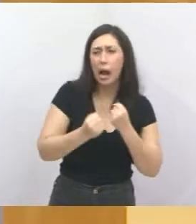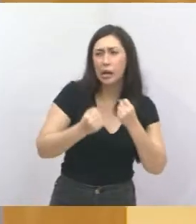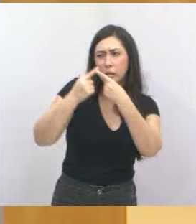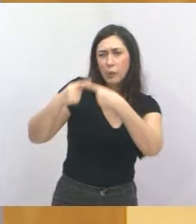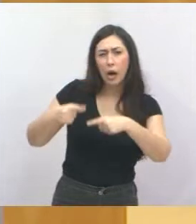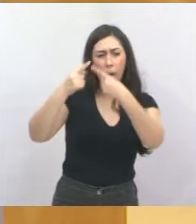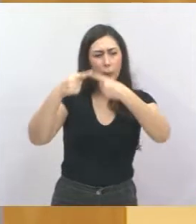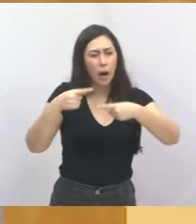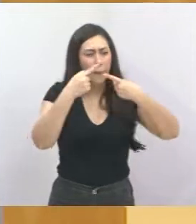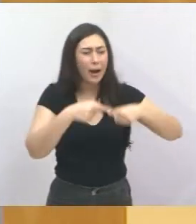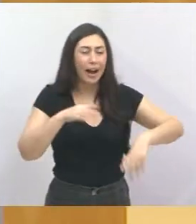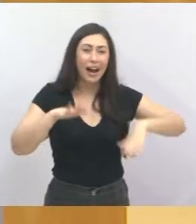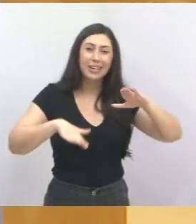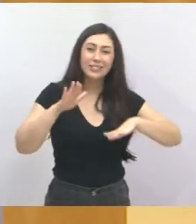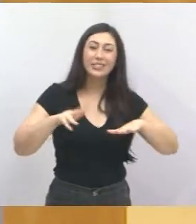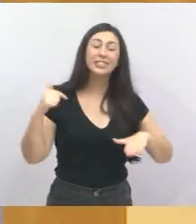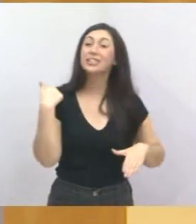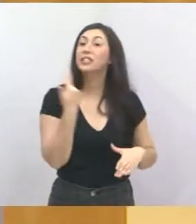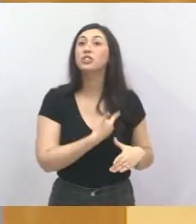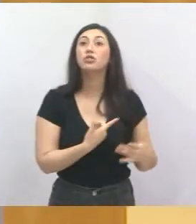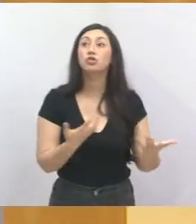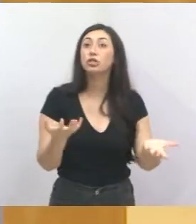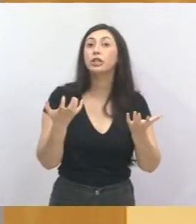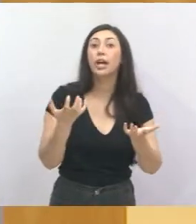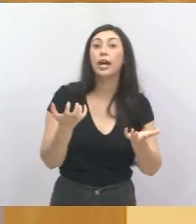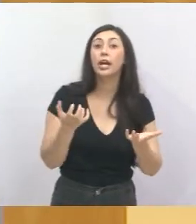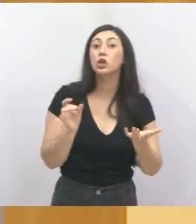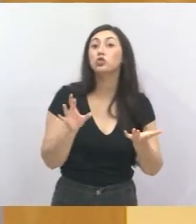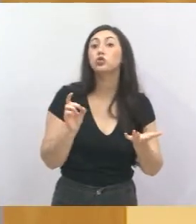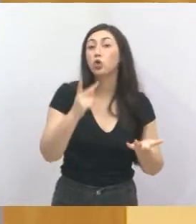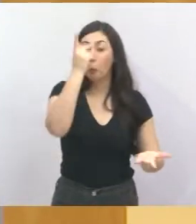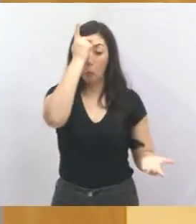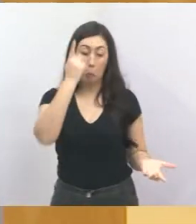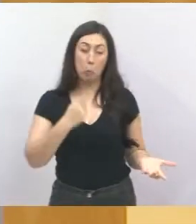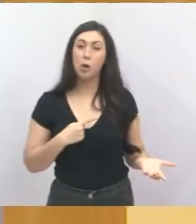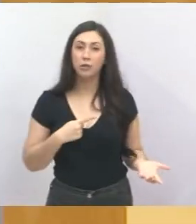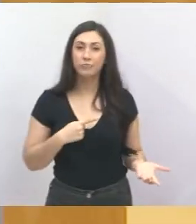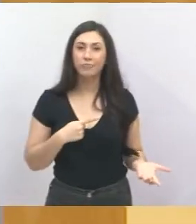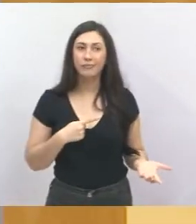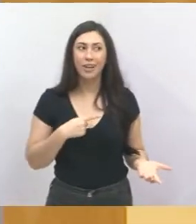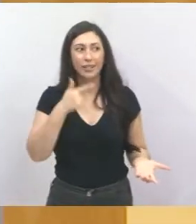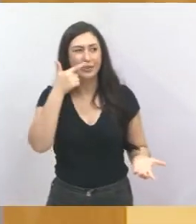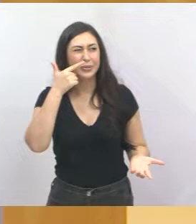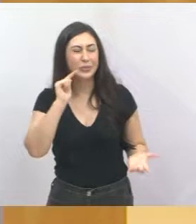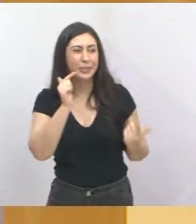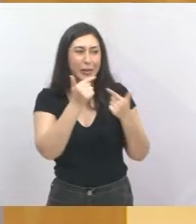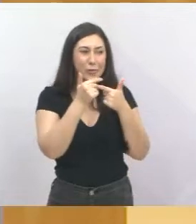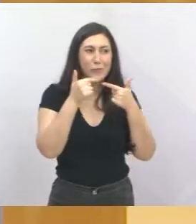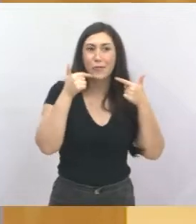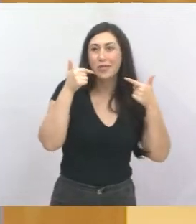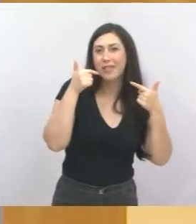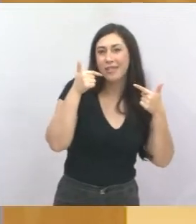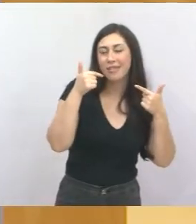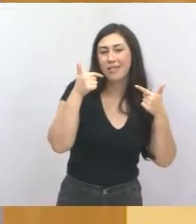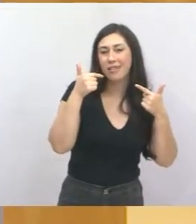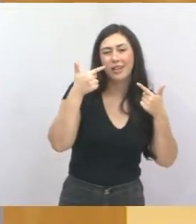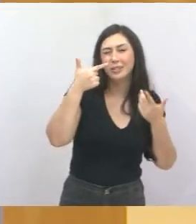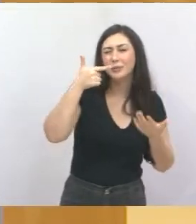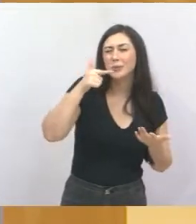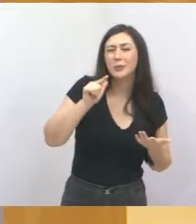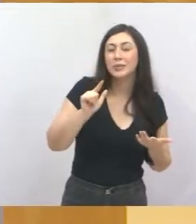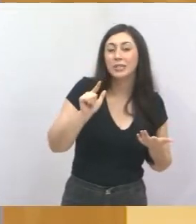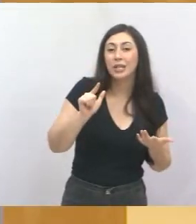competitivo, que muitas vezes a gente quer saber de si próprio, né? A gente não consegue dar um sorriso, a gente não